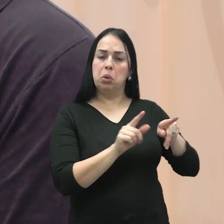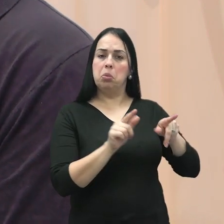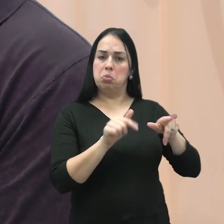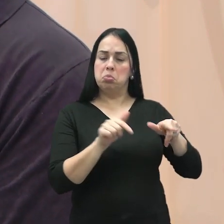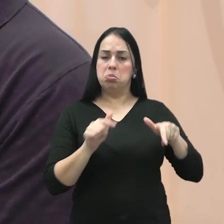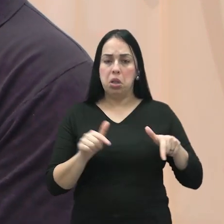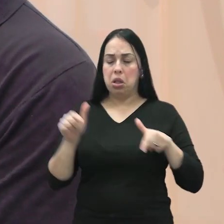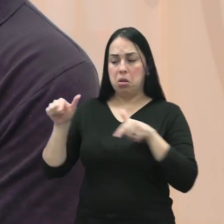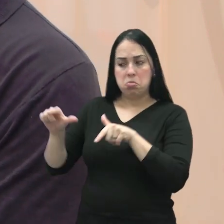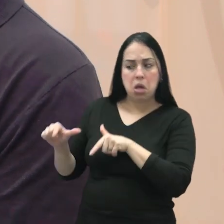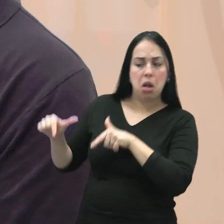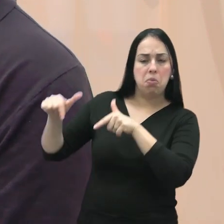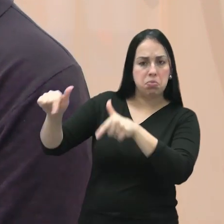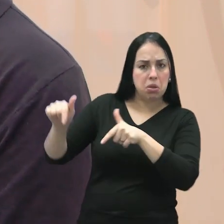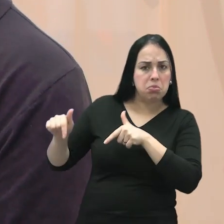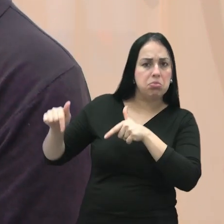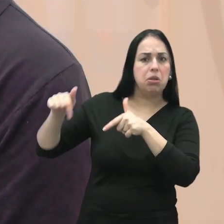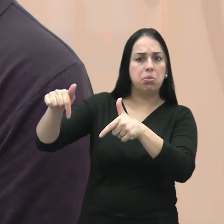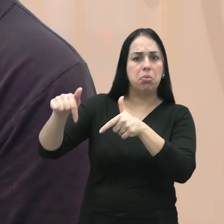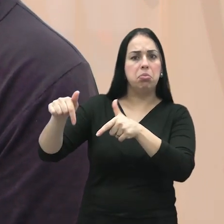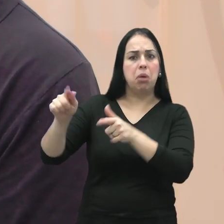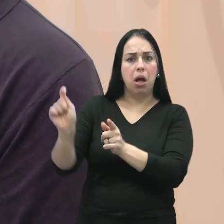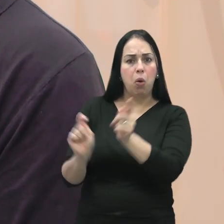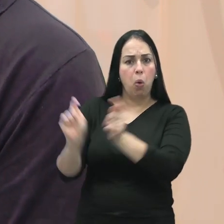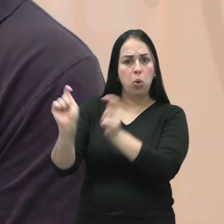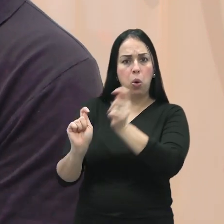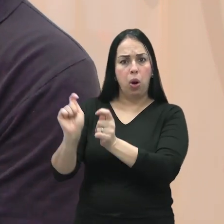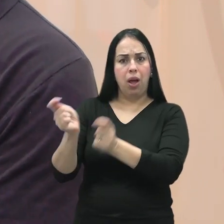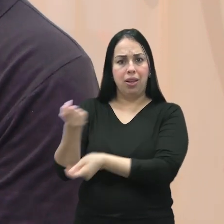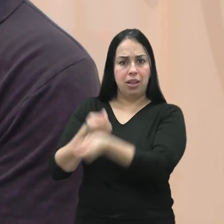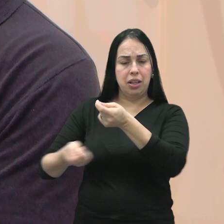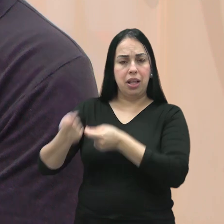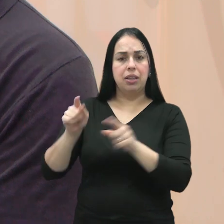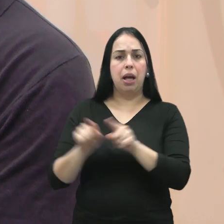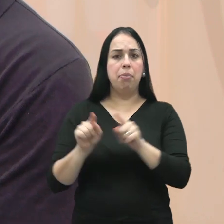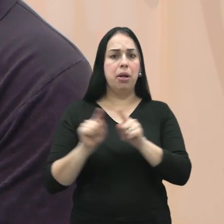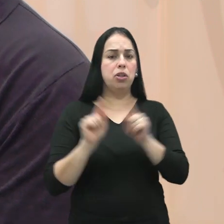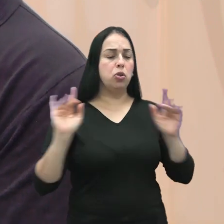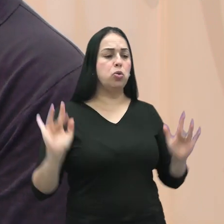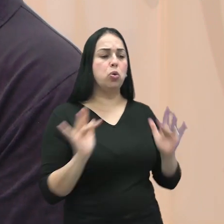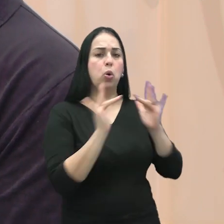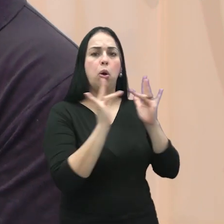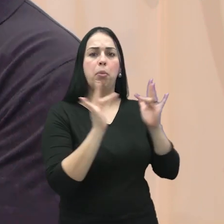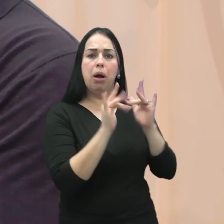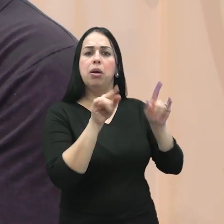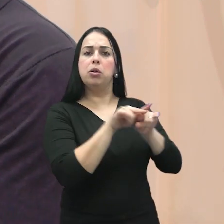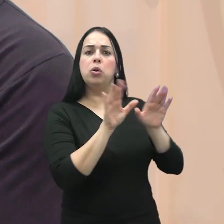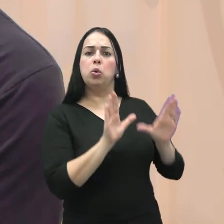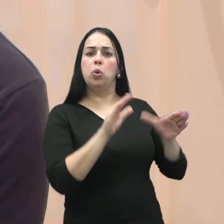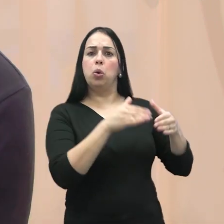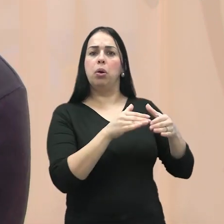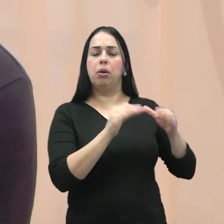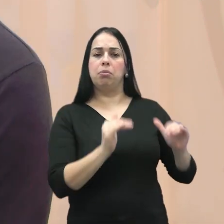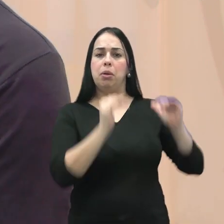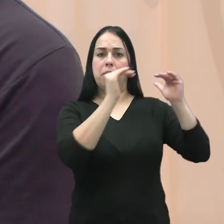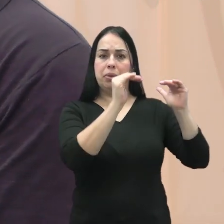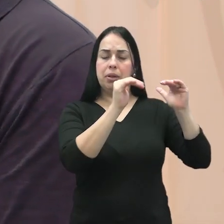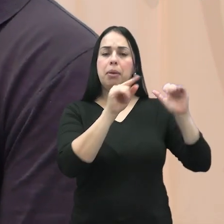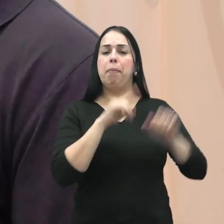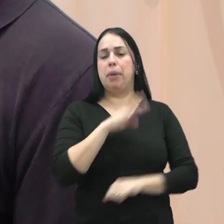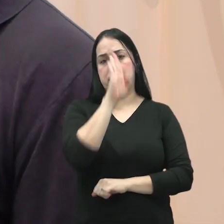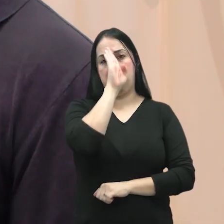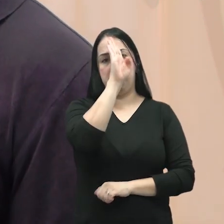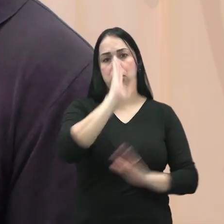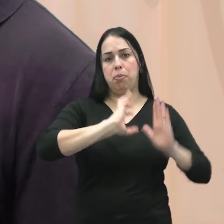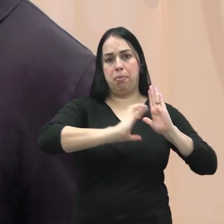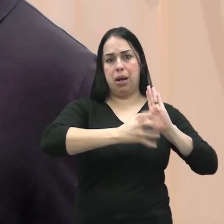dessas ações, né, digamos assim, para resolver a questão econômica, ele também tratou de se aproximar de grupos de elite, principalmente o Partido Republicano